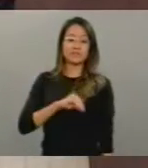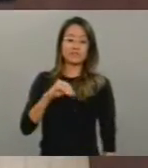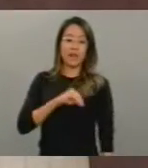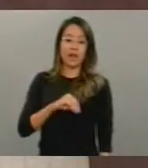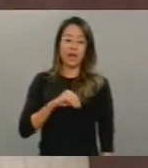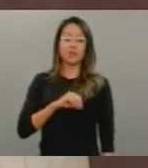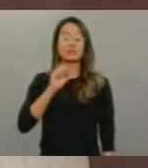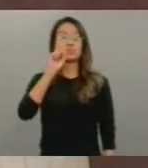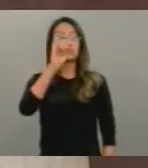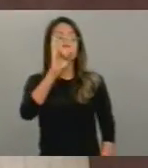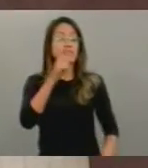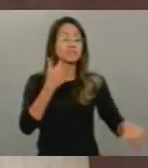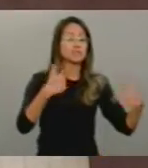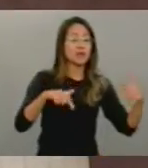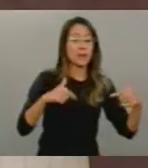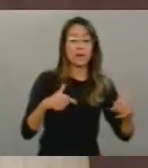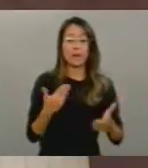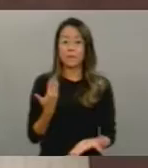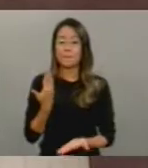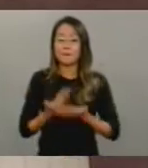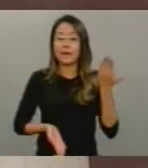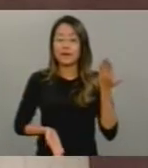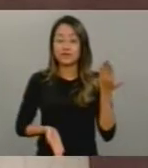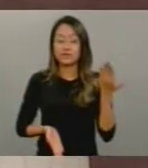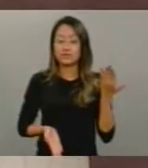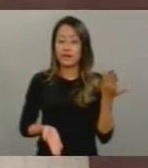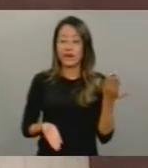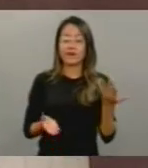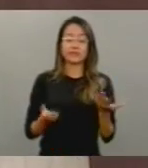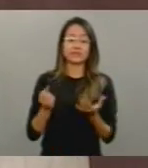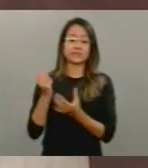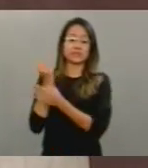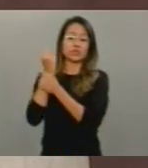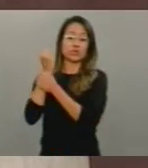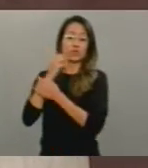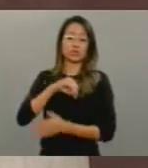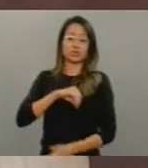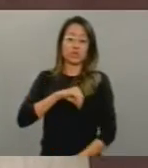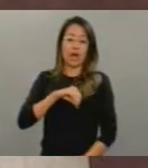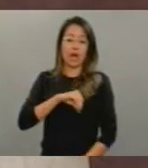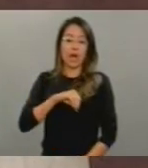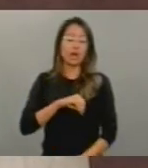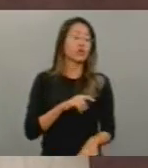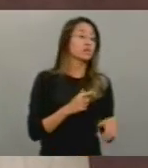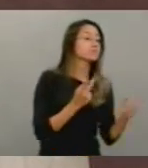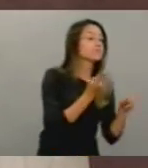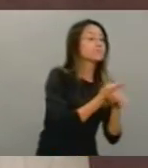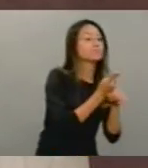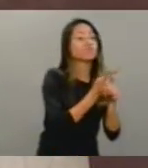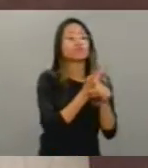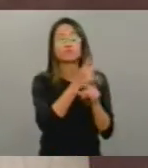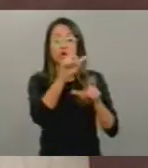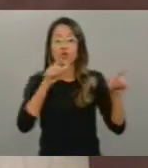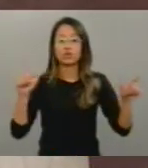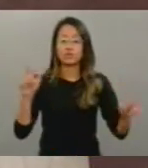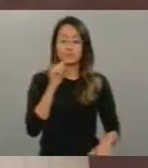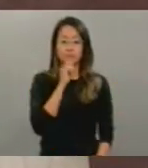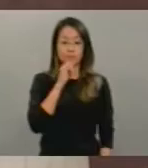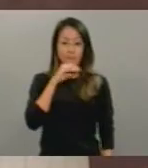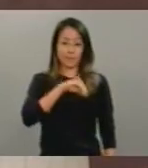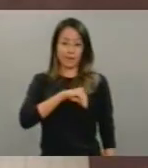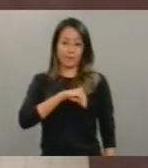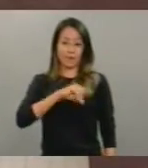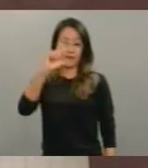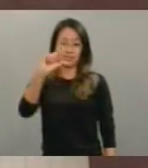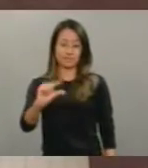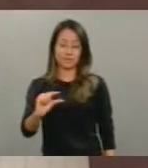sobretudo, trabalhadoras do sexo feminino. Porque, como diz o IBGE na PNAD, são as mulheres que, na média, ganham menos e que,